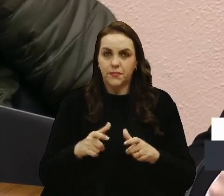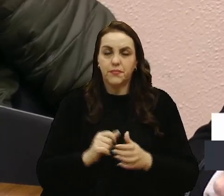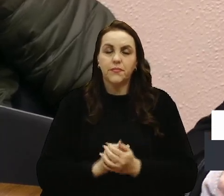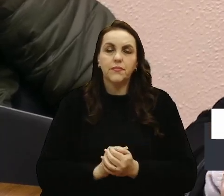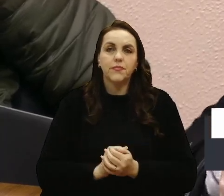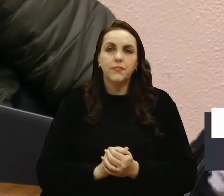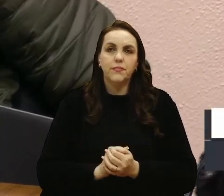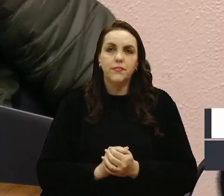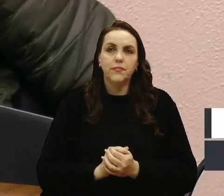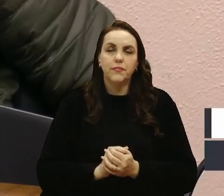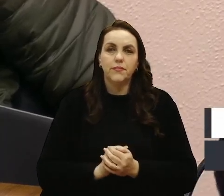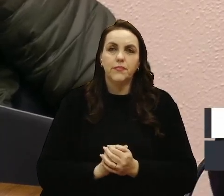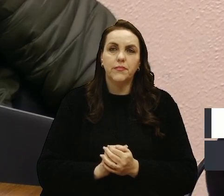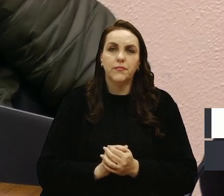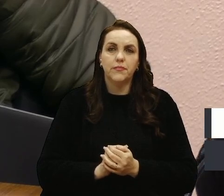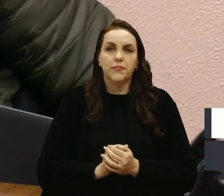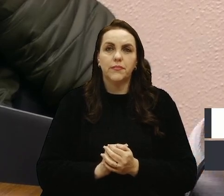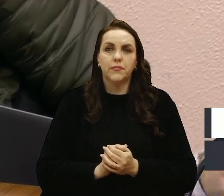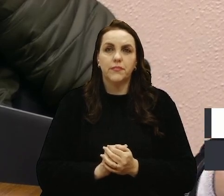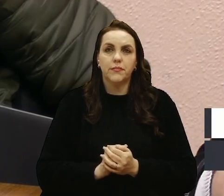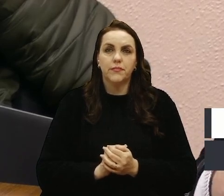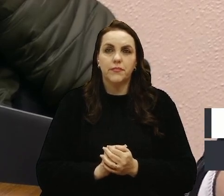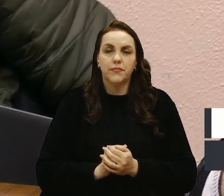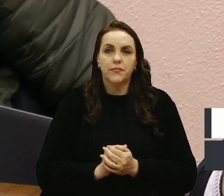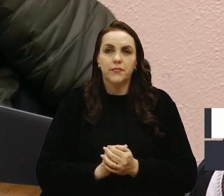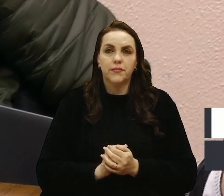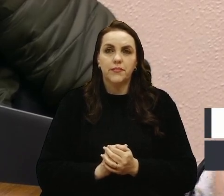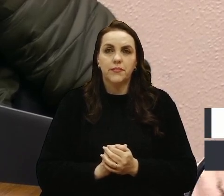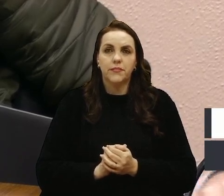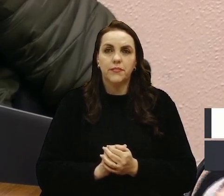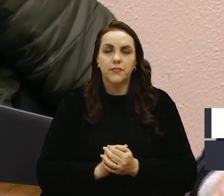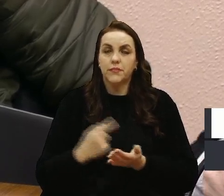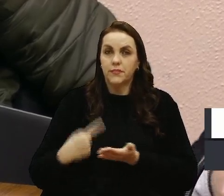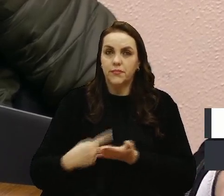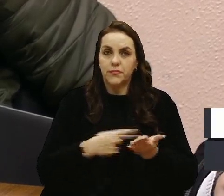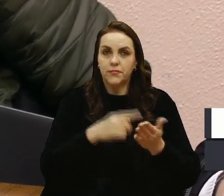expediente. Com a anuência dos líderes e a sessão ordinária.